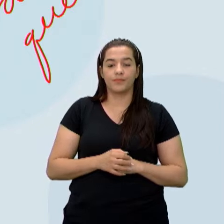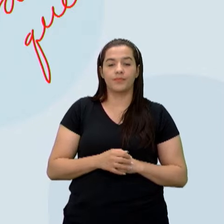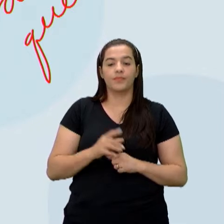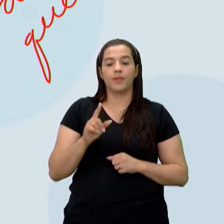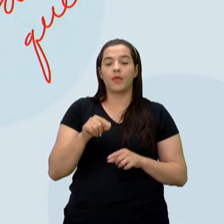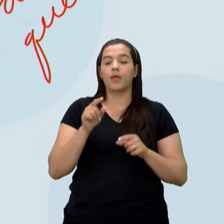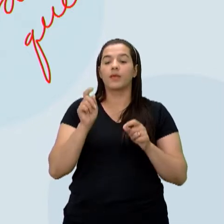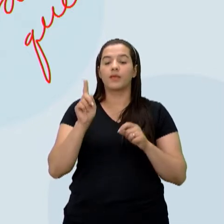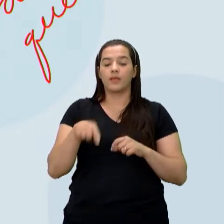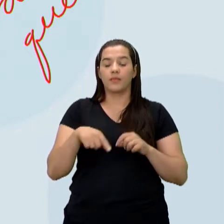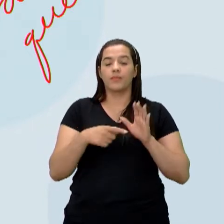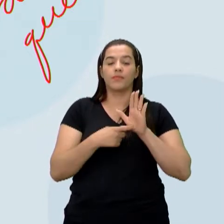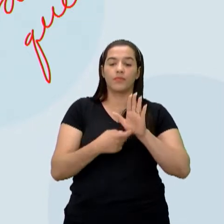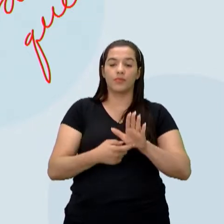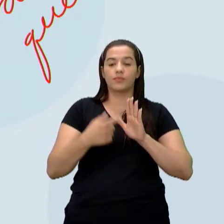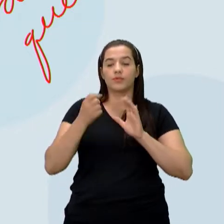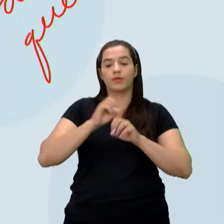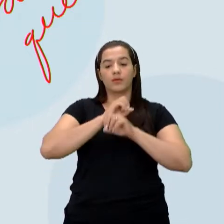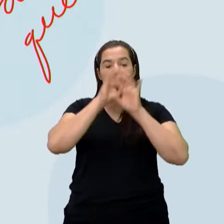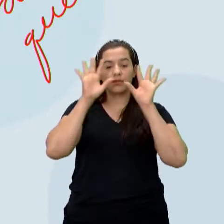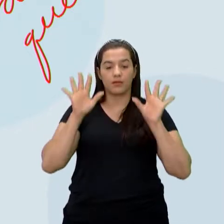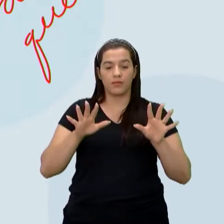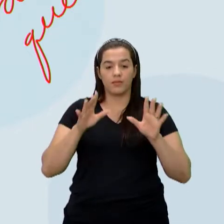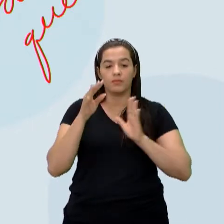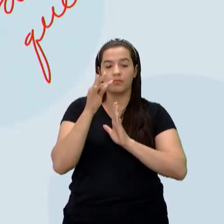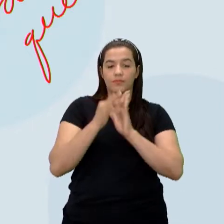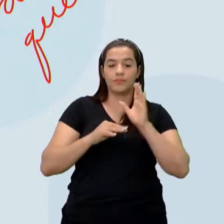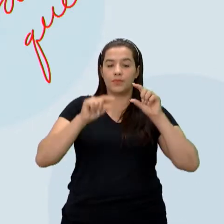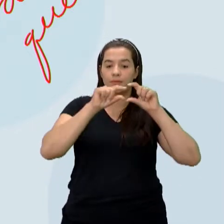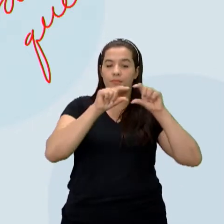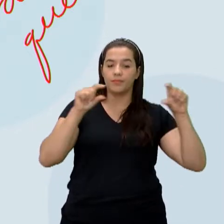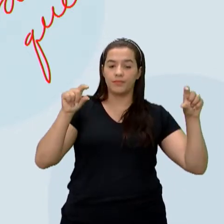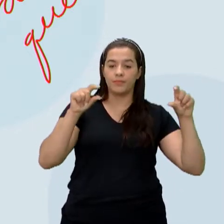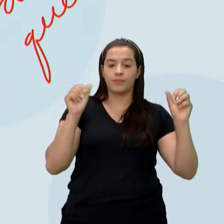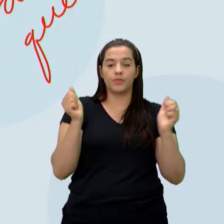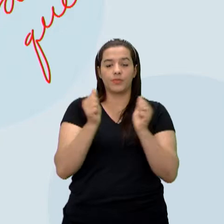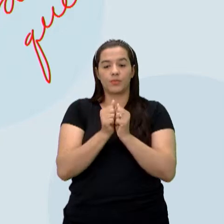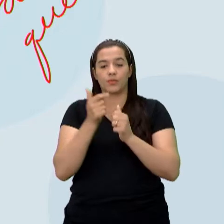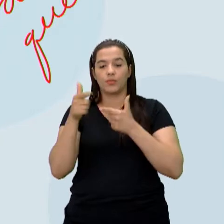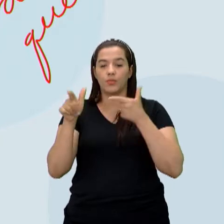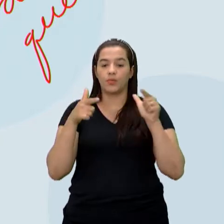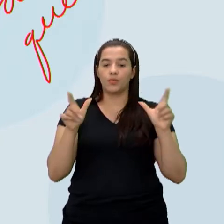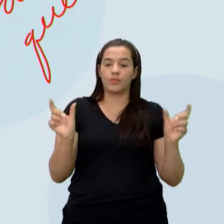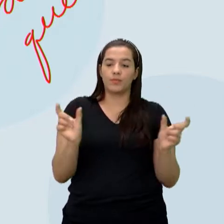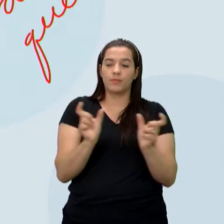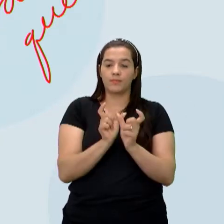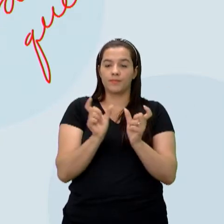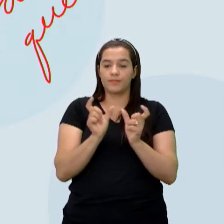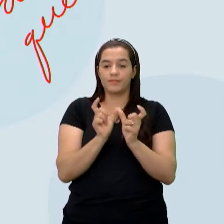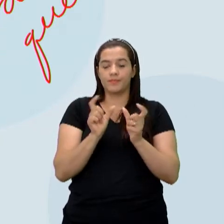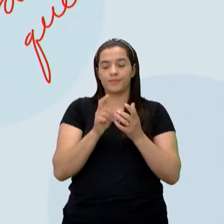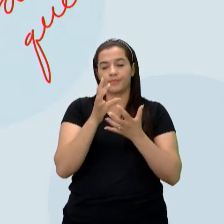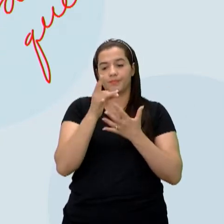quê, aparece de forma explícita no primeiro parágrafo, junto às suas